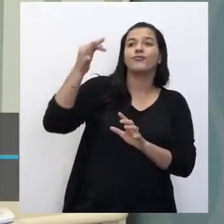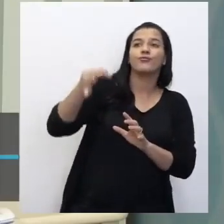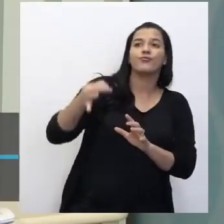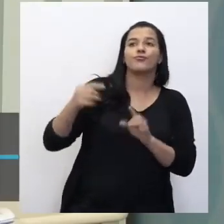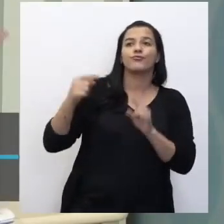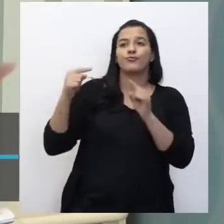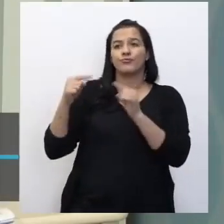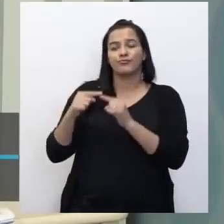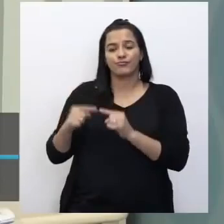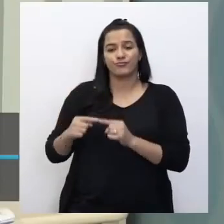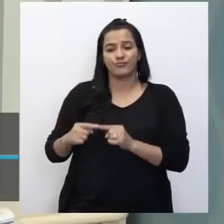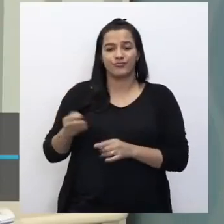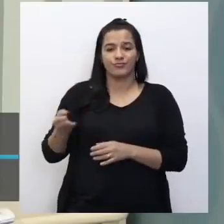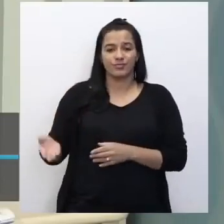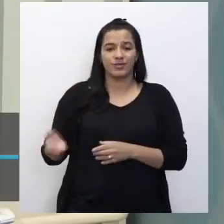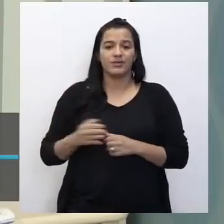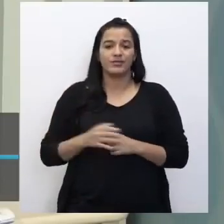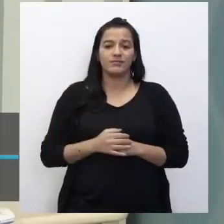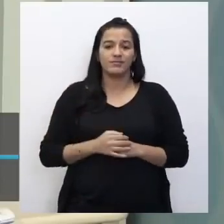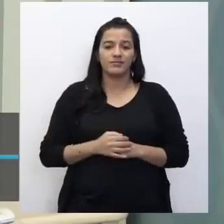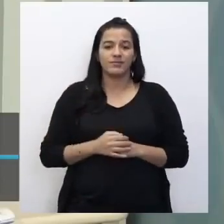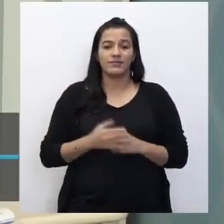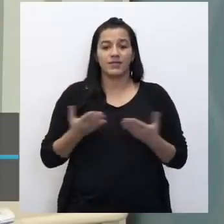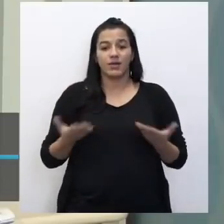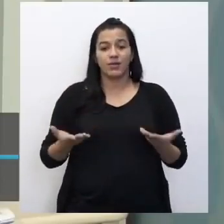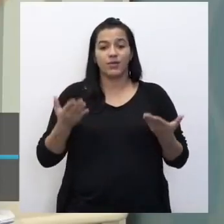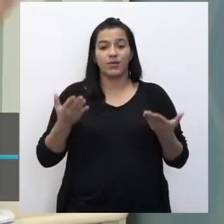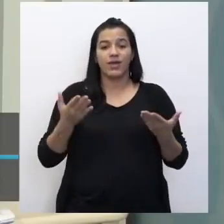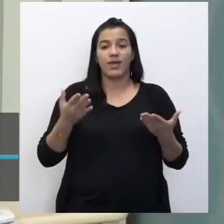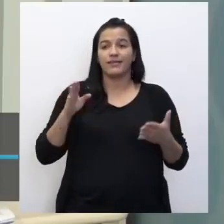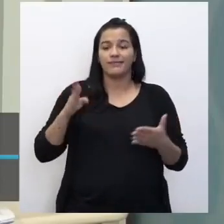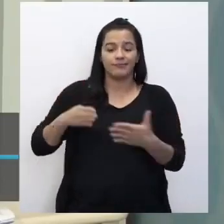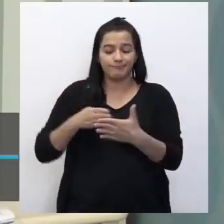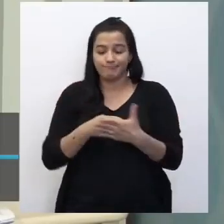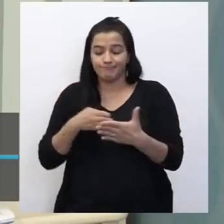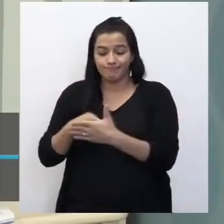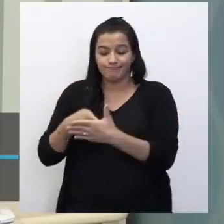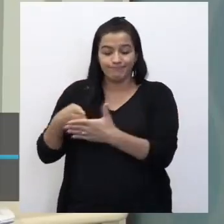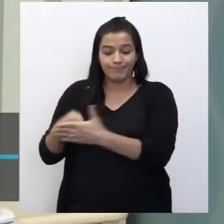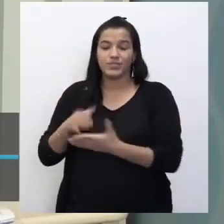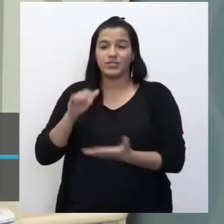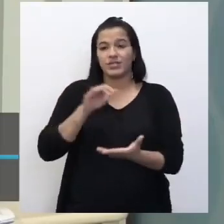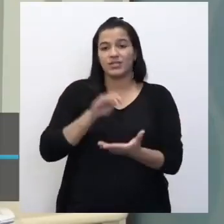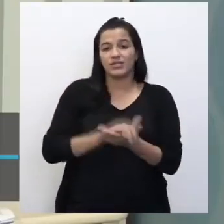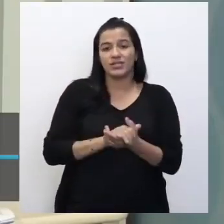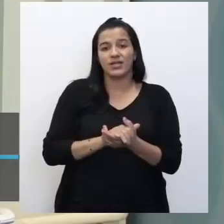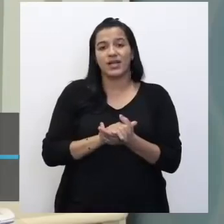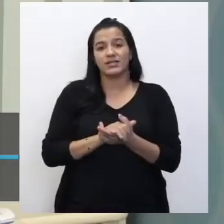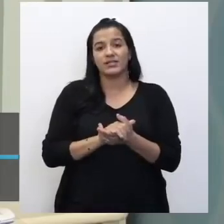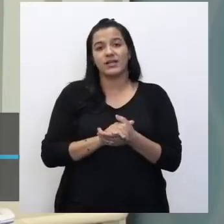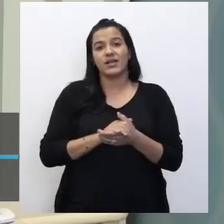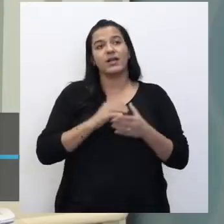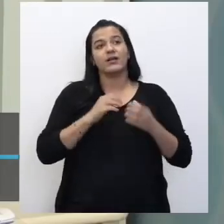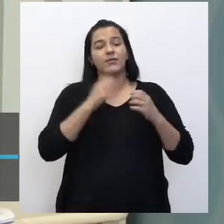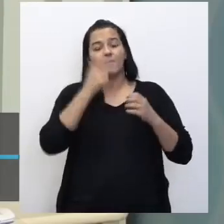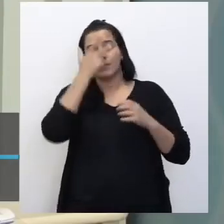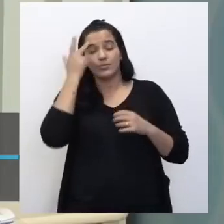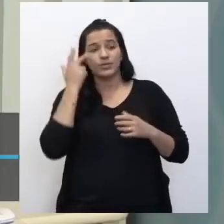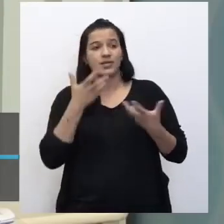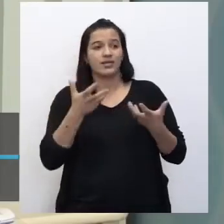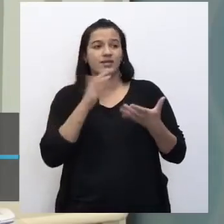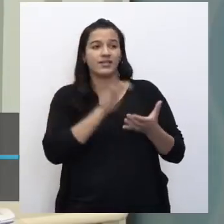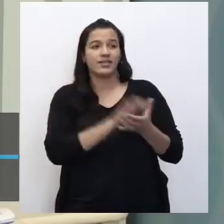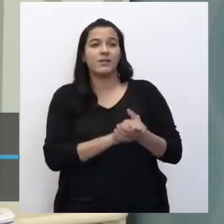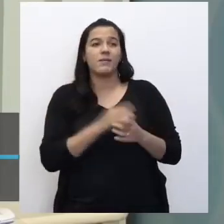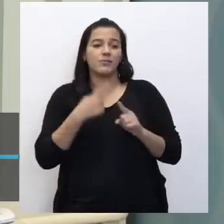os destinos da vida da Eugênia. Puxa vida, ela foi impedida de casar com o seu pretendente pelo simples fato de que ela